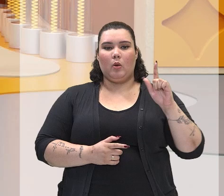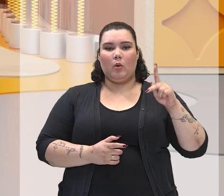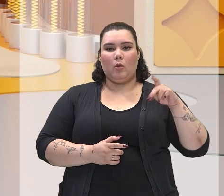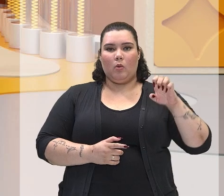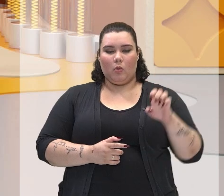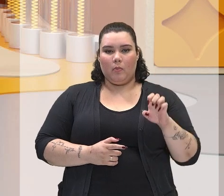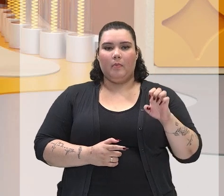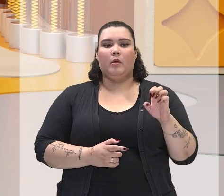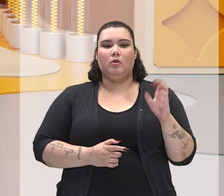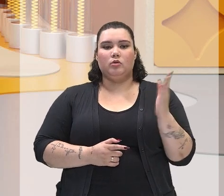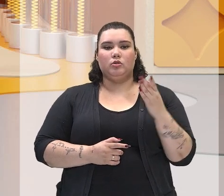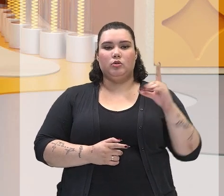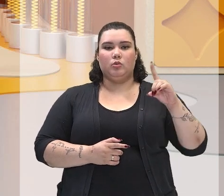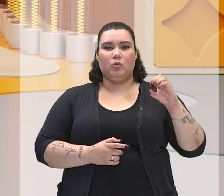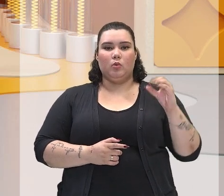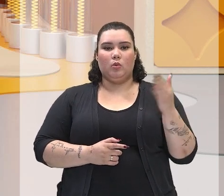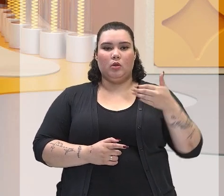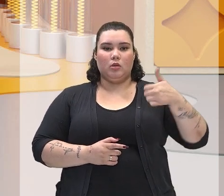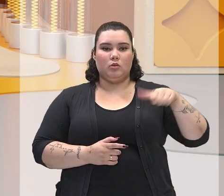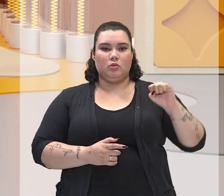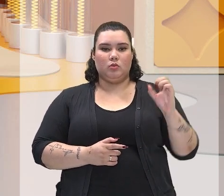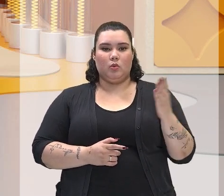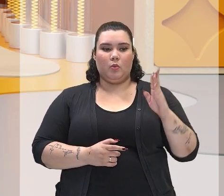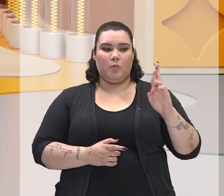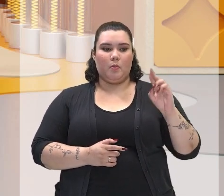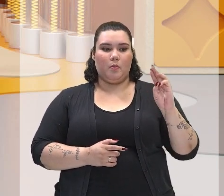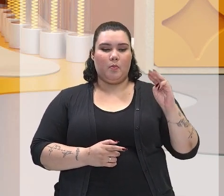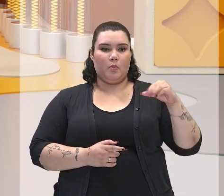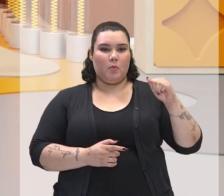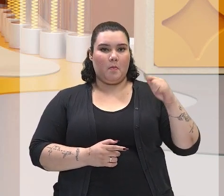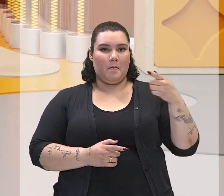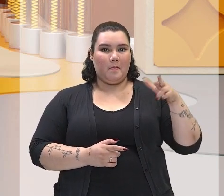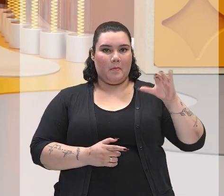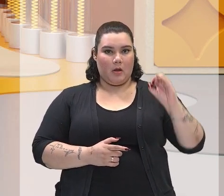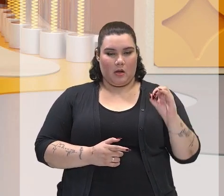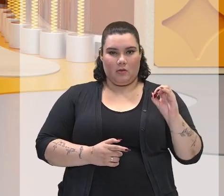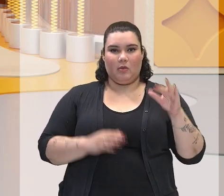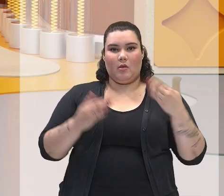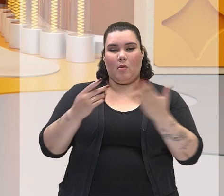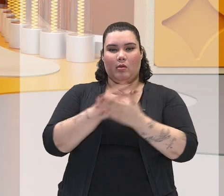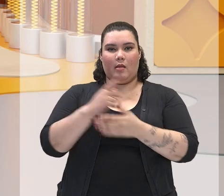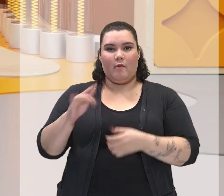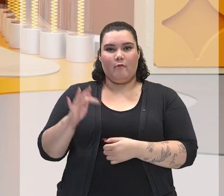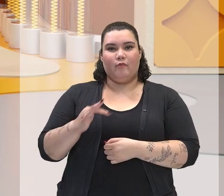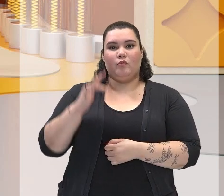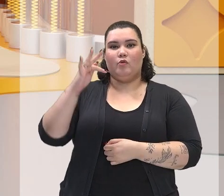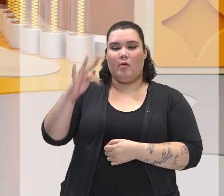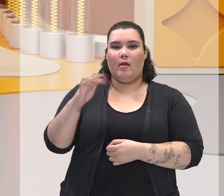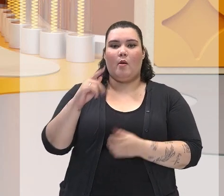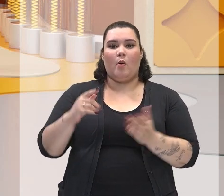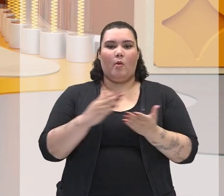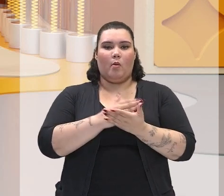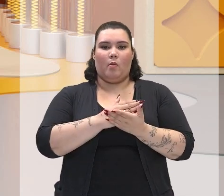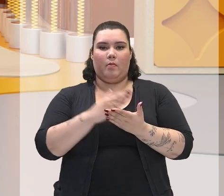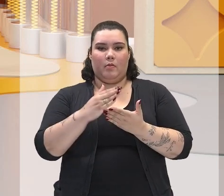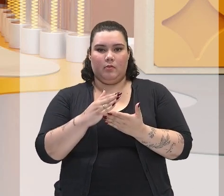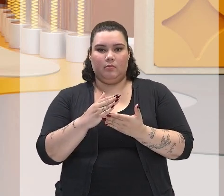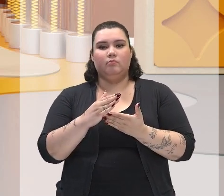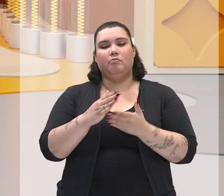então, futuramente, imperador da França. E nesse momento, com o golpe, é o que vai dar origem à chamada